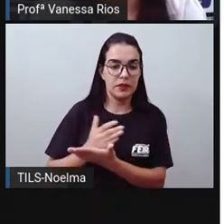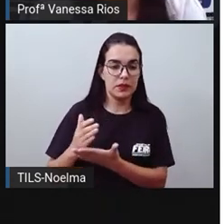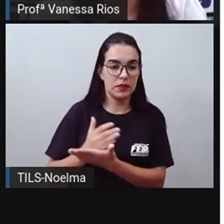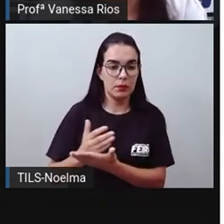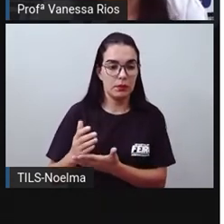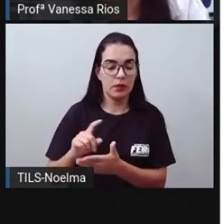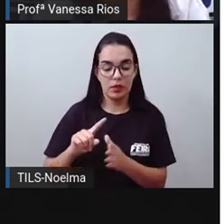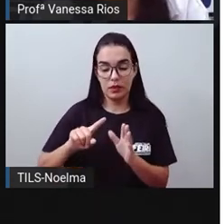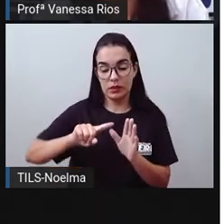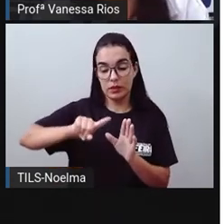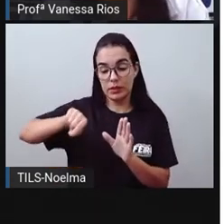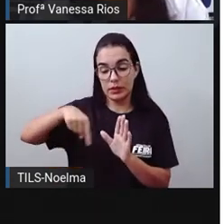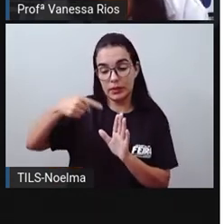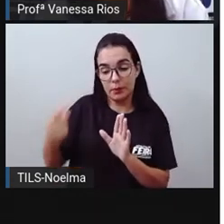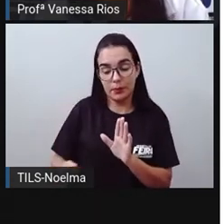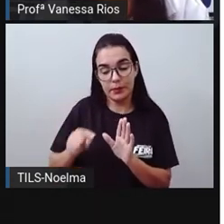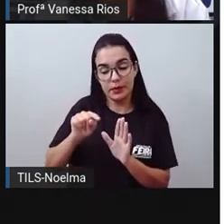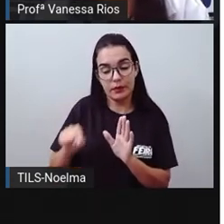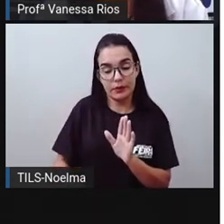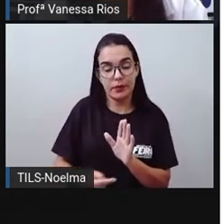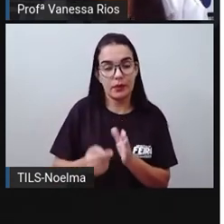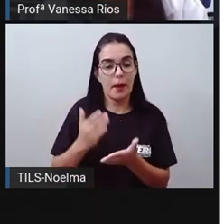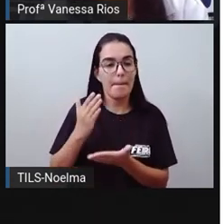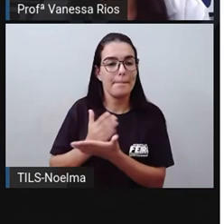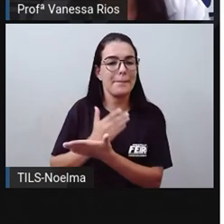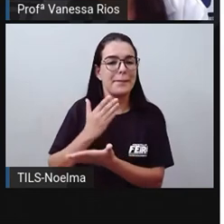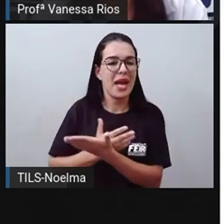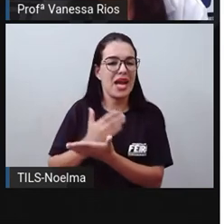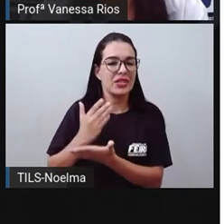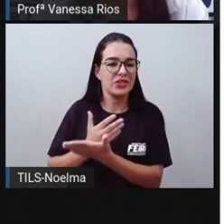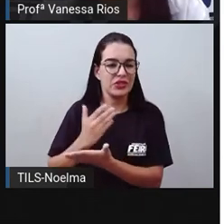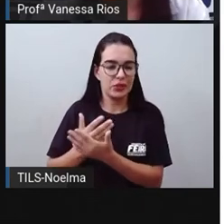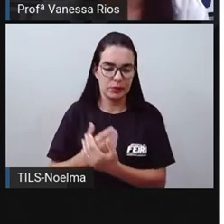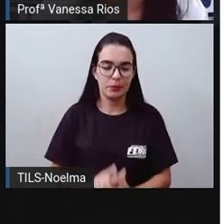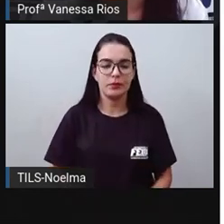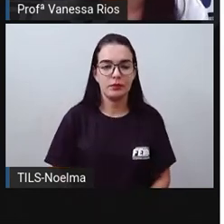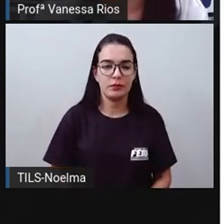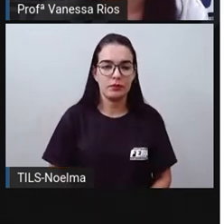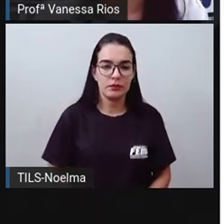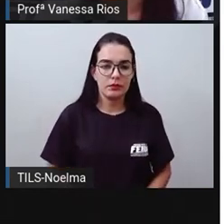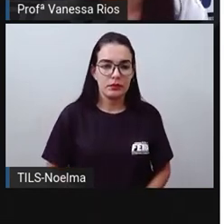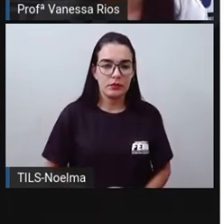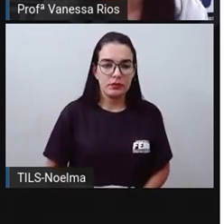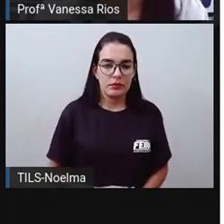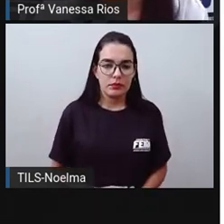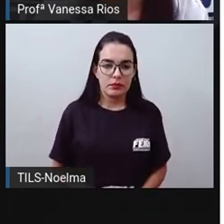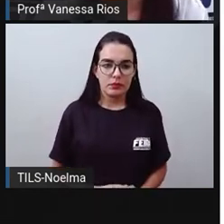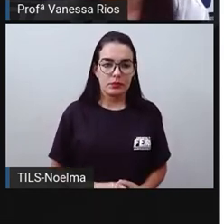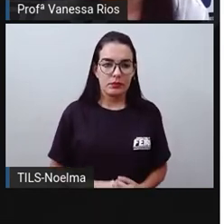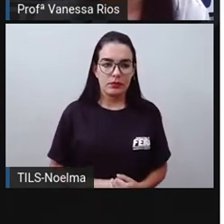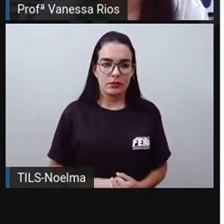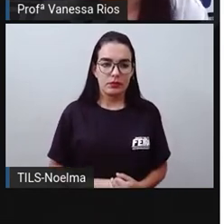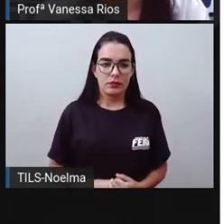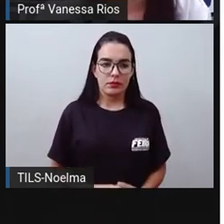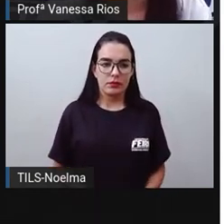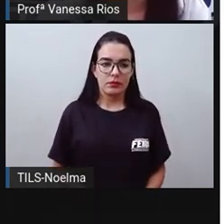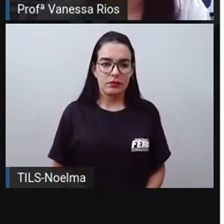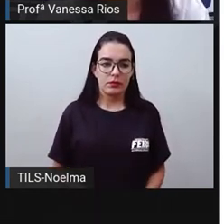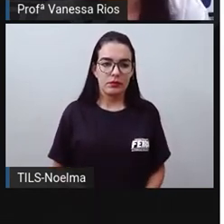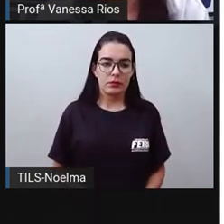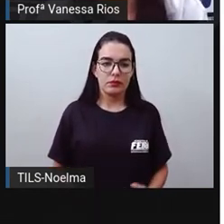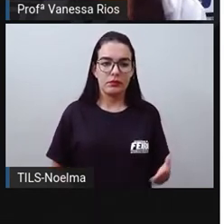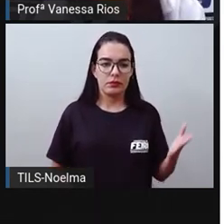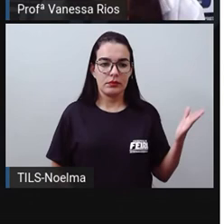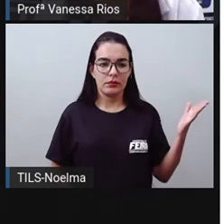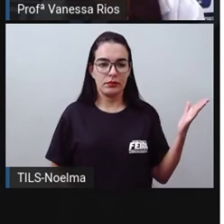depois da vírgula correspondem aí a partes, partes de um todo. E aí, a Protraz esse quadro